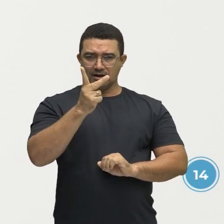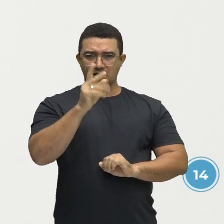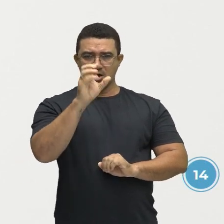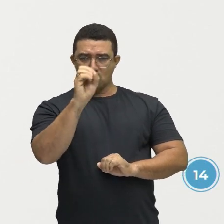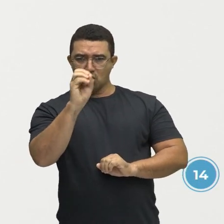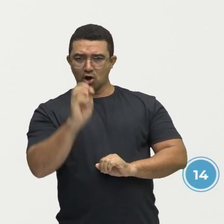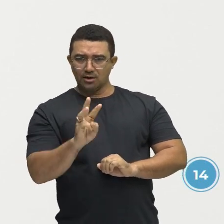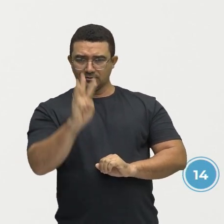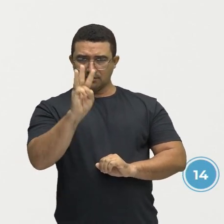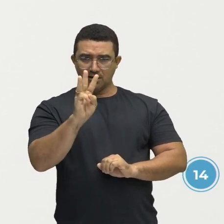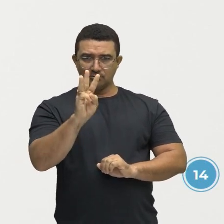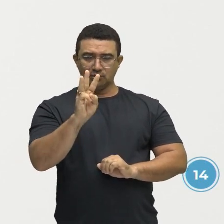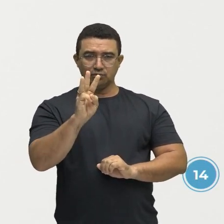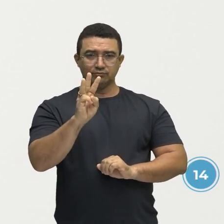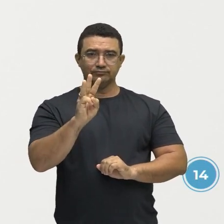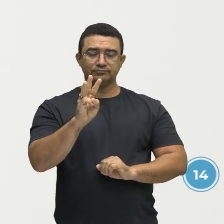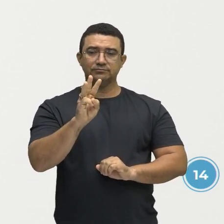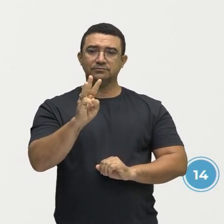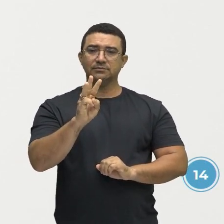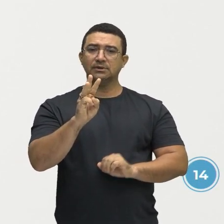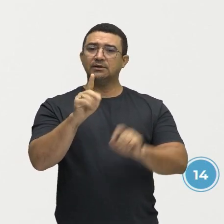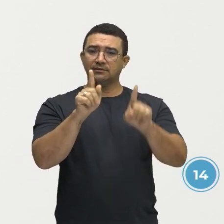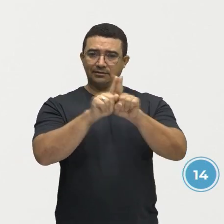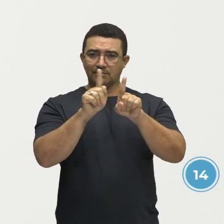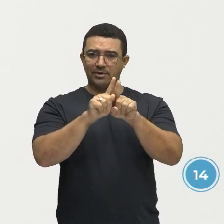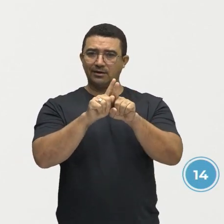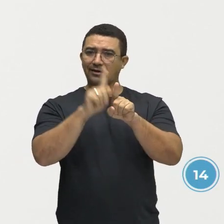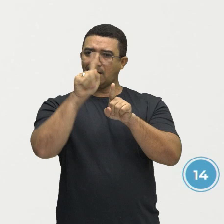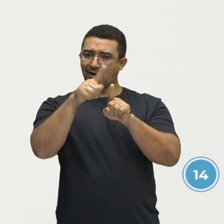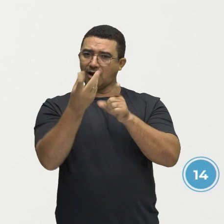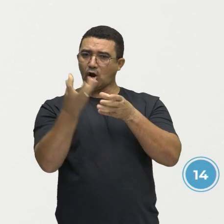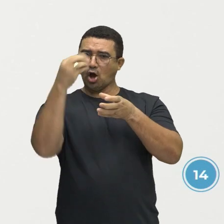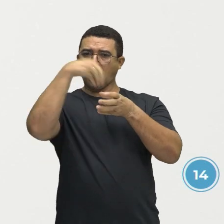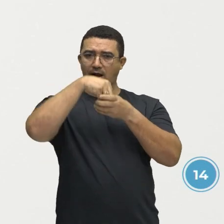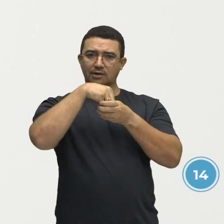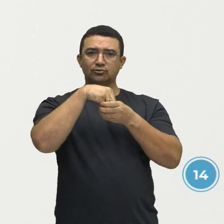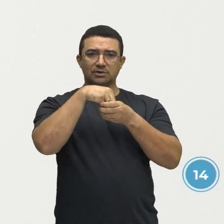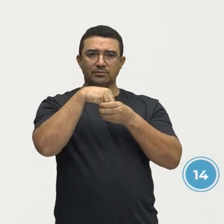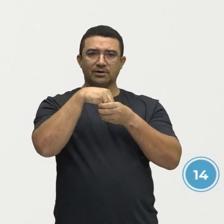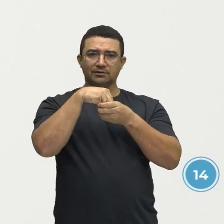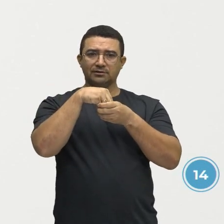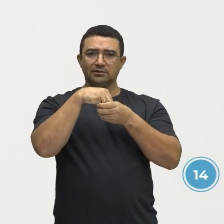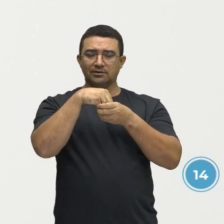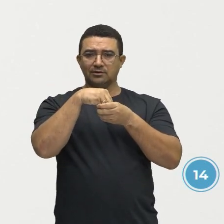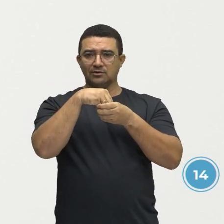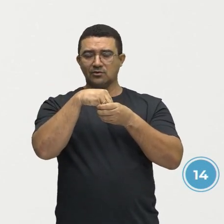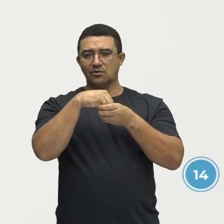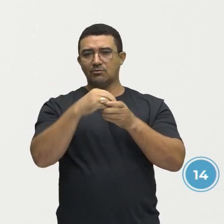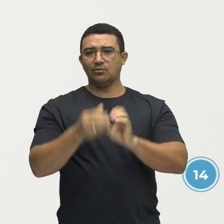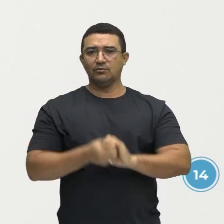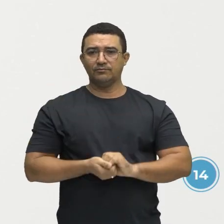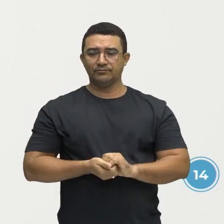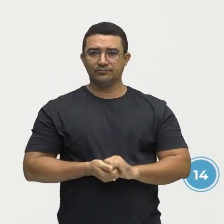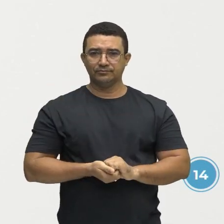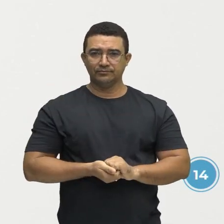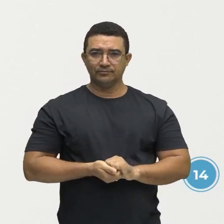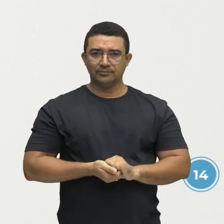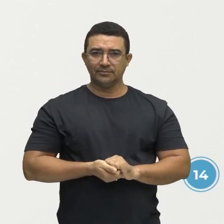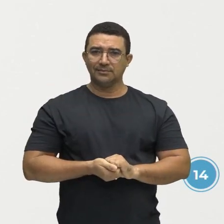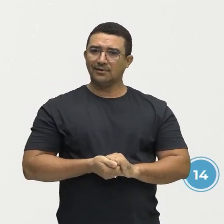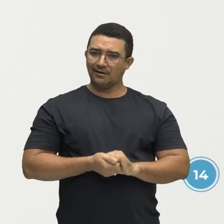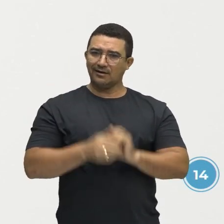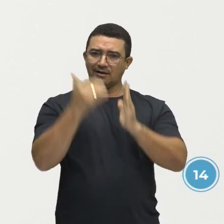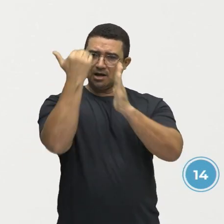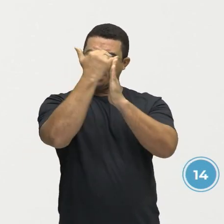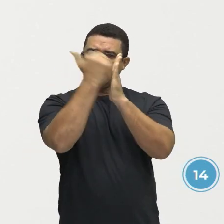H-O-W, ele também é incluído como se fosse uma double H word, tudo bem? Então, ele faz parte da